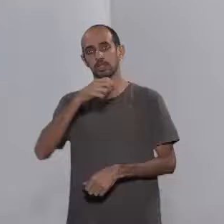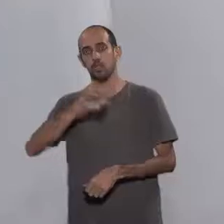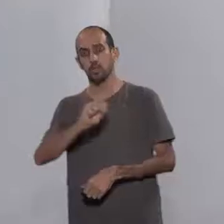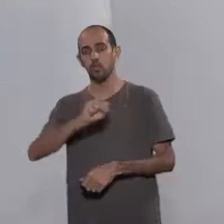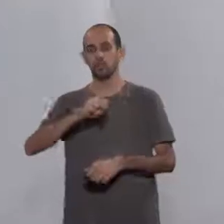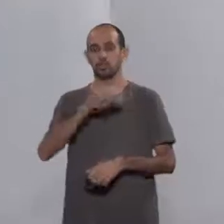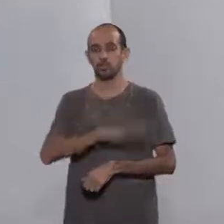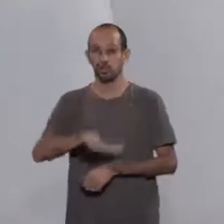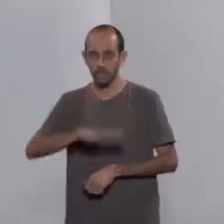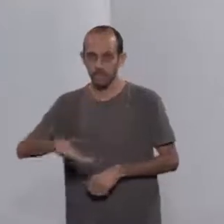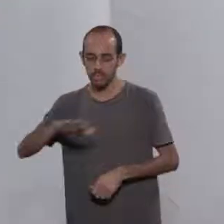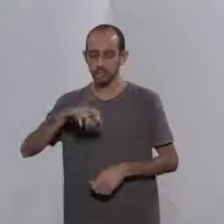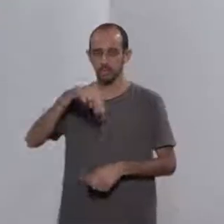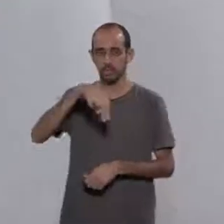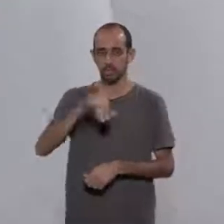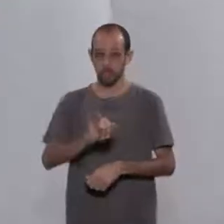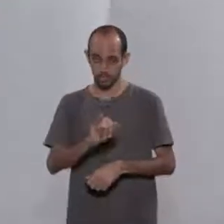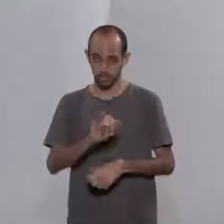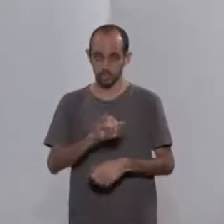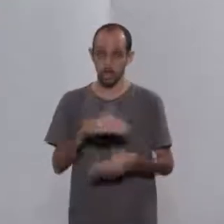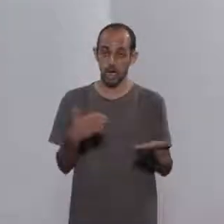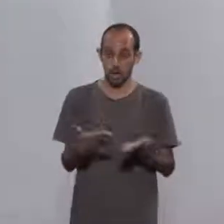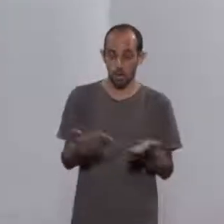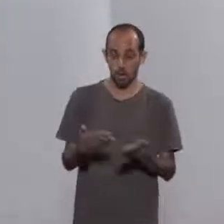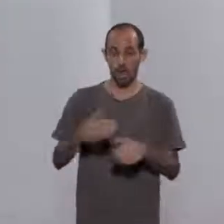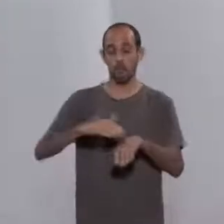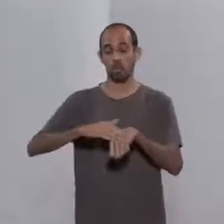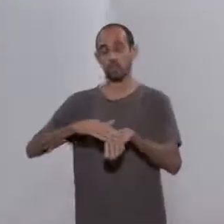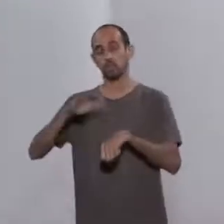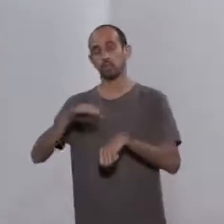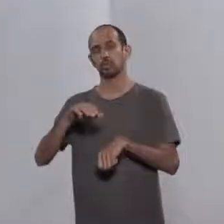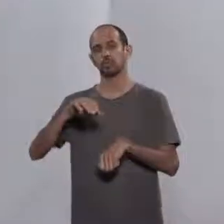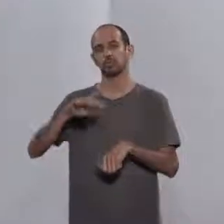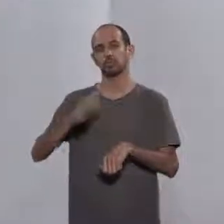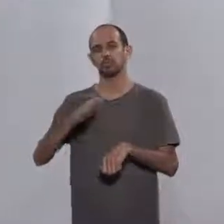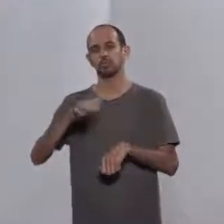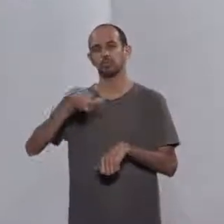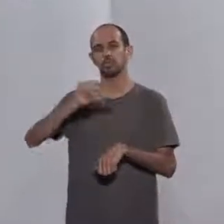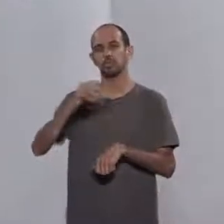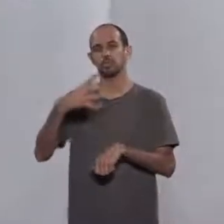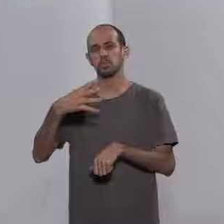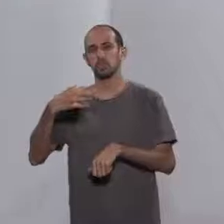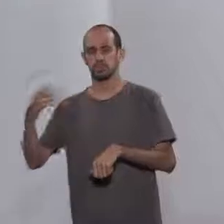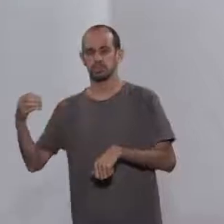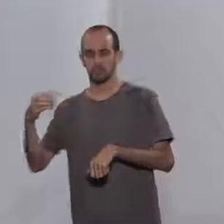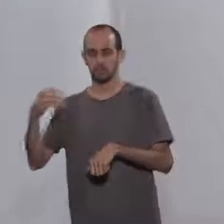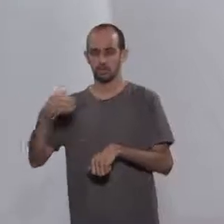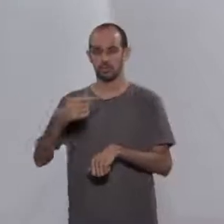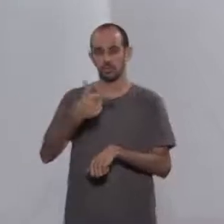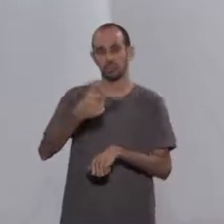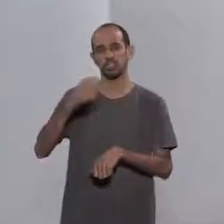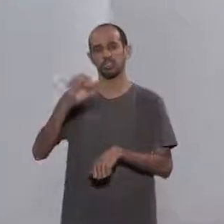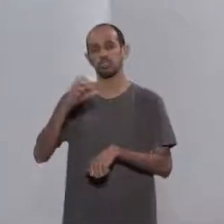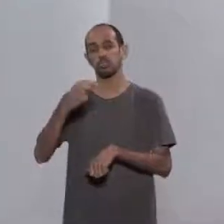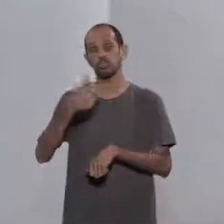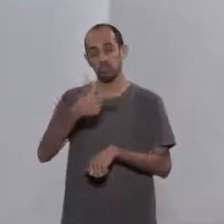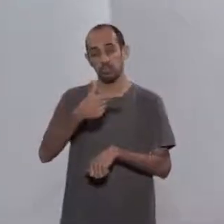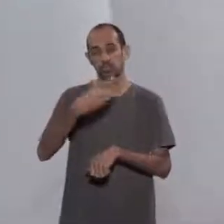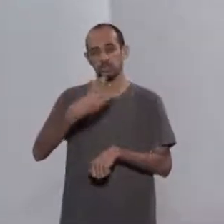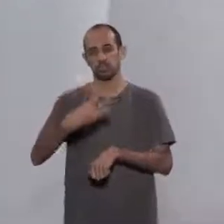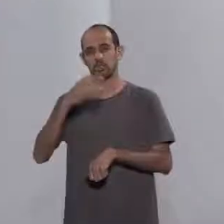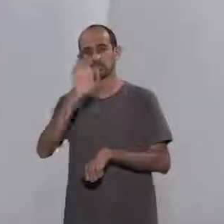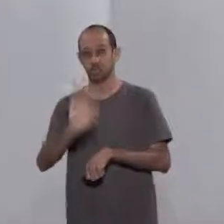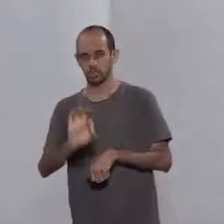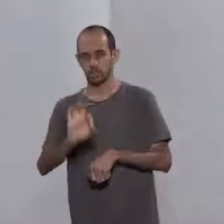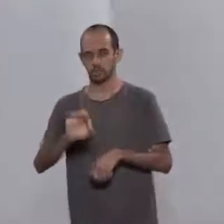na rede municipal de Nova Iguaçu. E a gente passou para um pouco mais de 1.400, esse aumento de 23%. Então, assim,